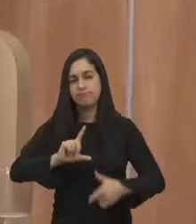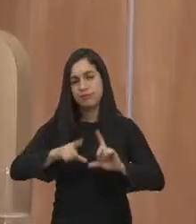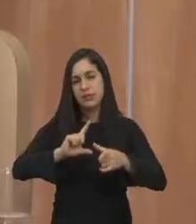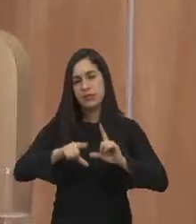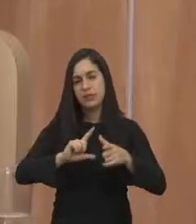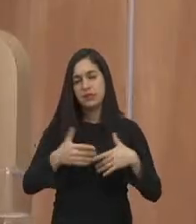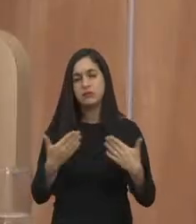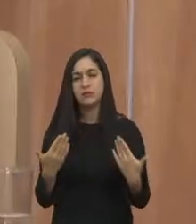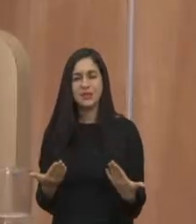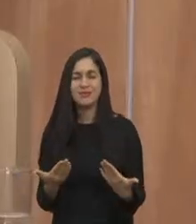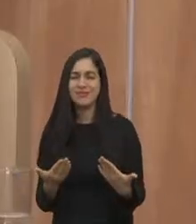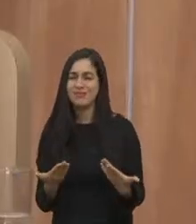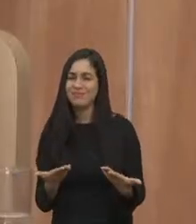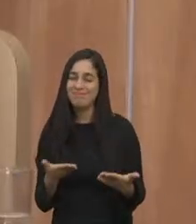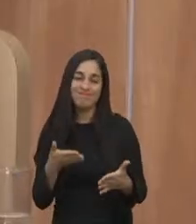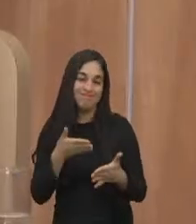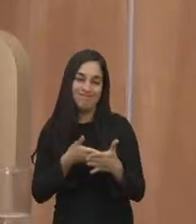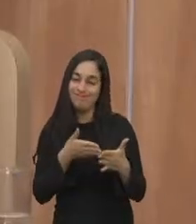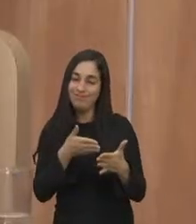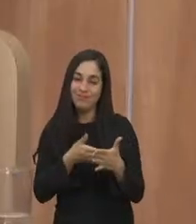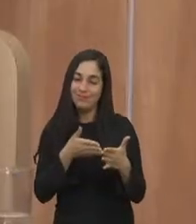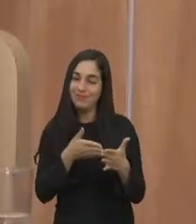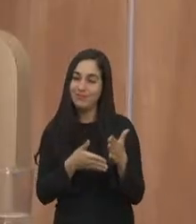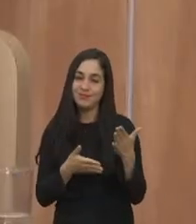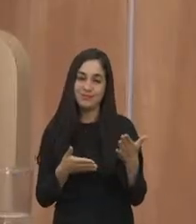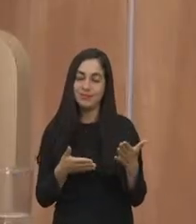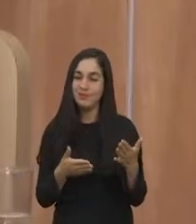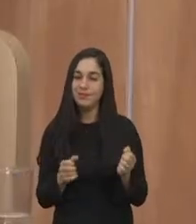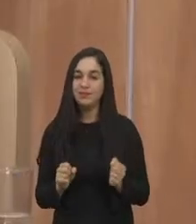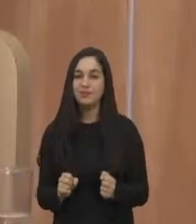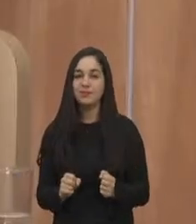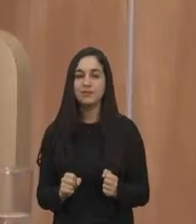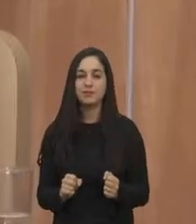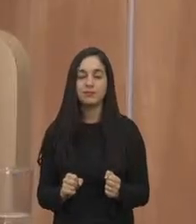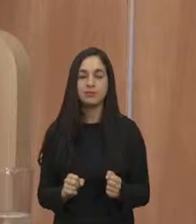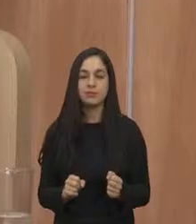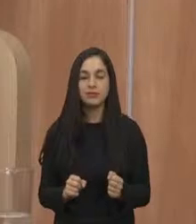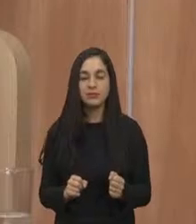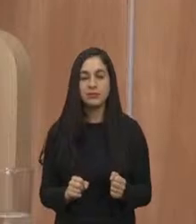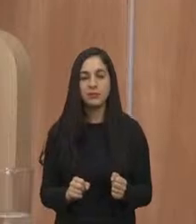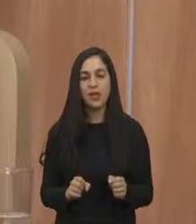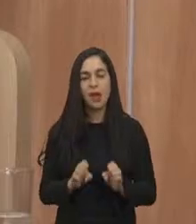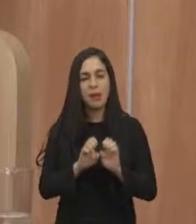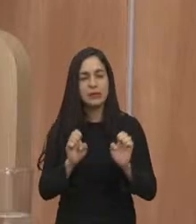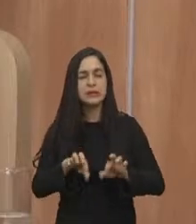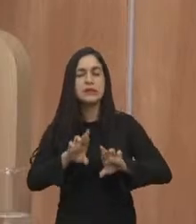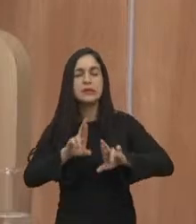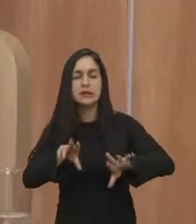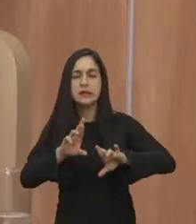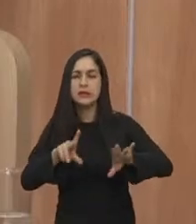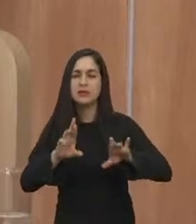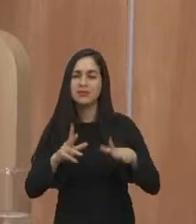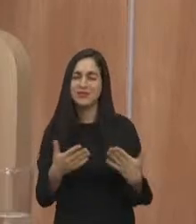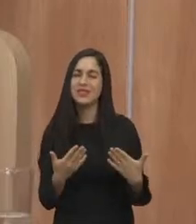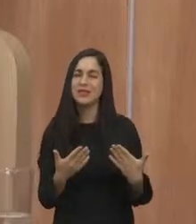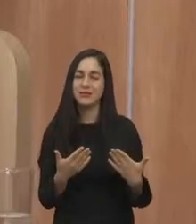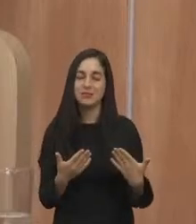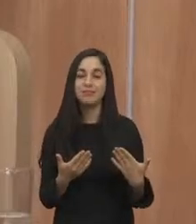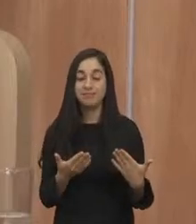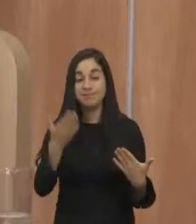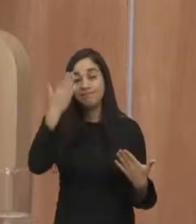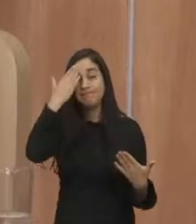limita a nossa capacidade. Uma estrutura difícil ser travada dessa forma,